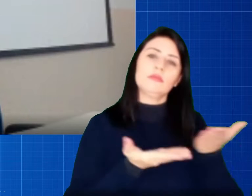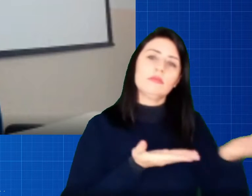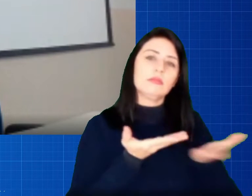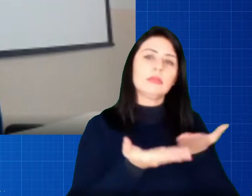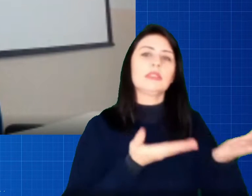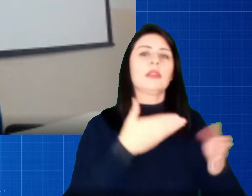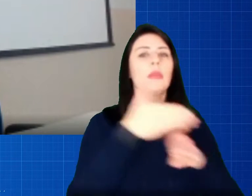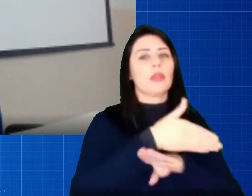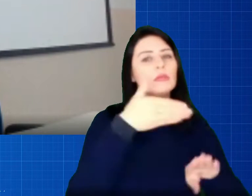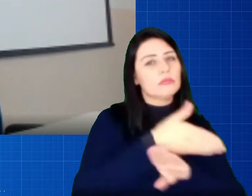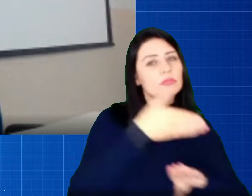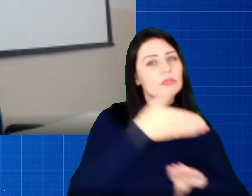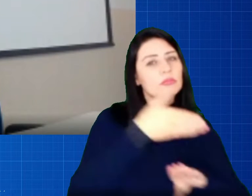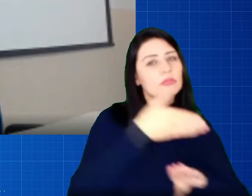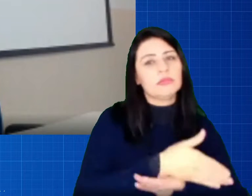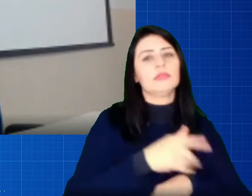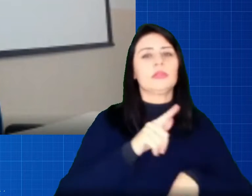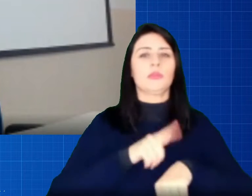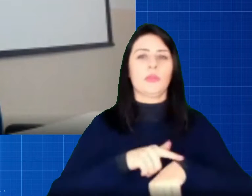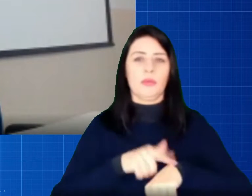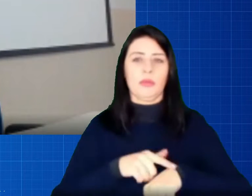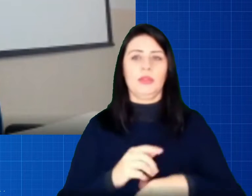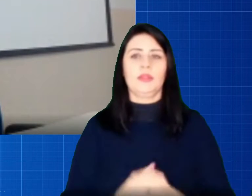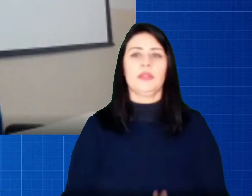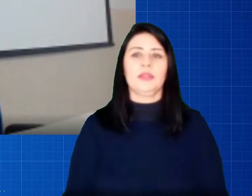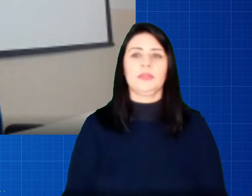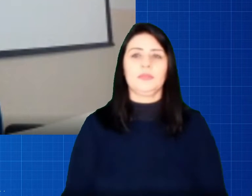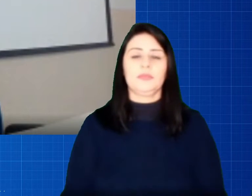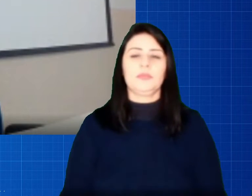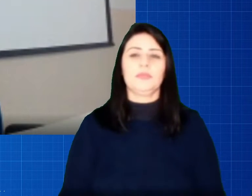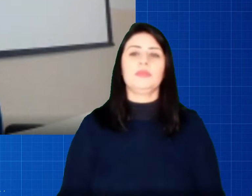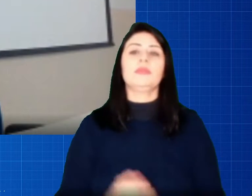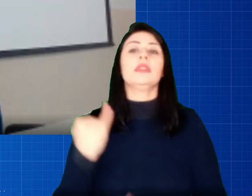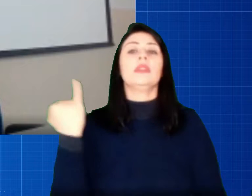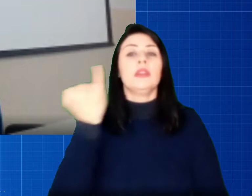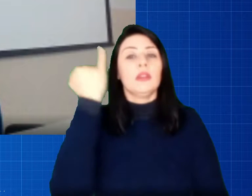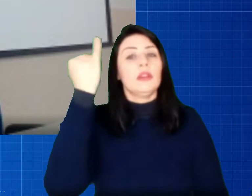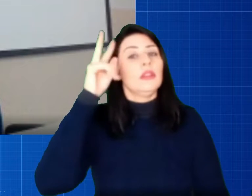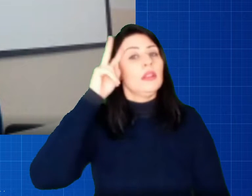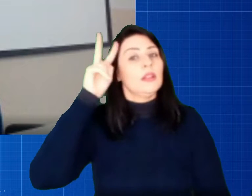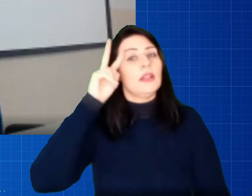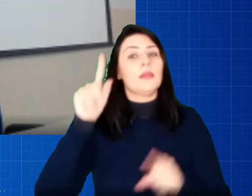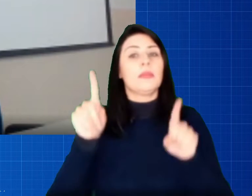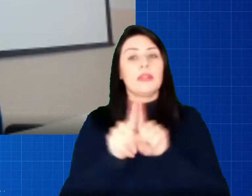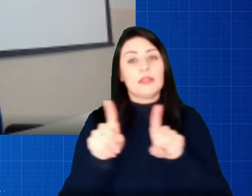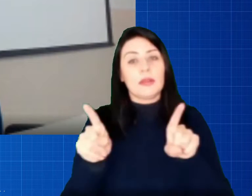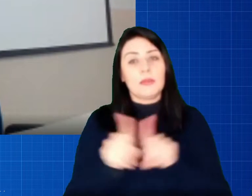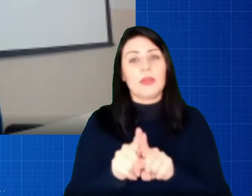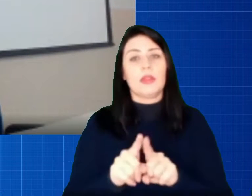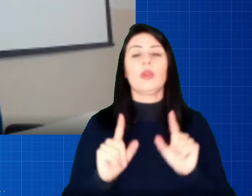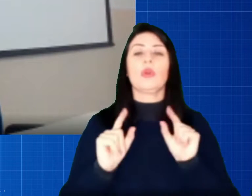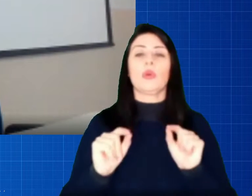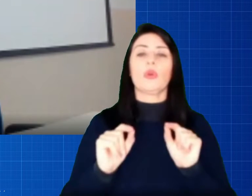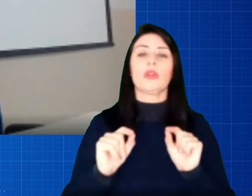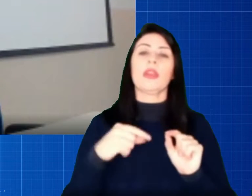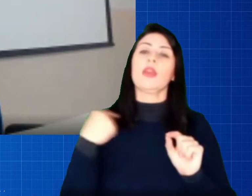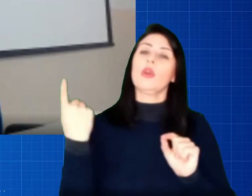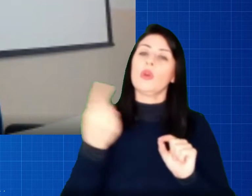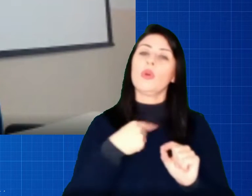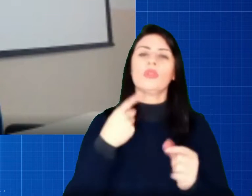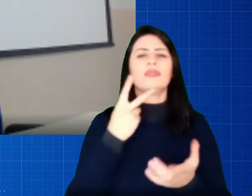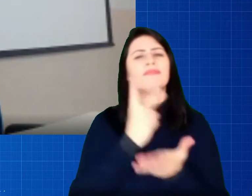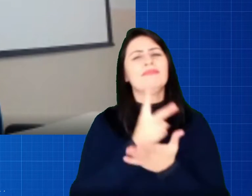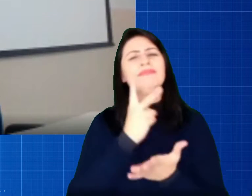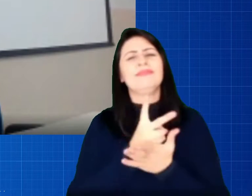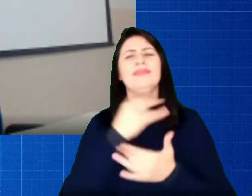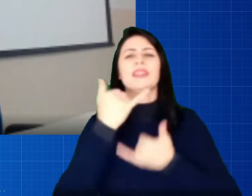essa situação ali naquele momento. Tá? Bem importante lembrar também, como a Tilly falou, hoje em